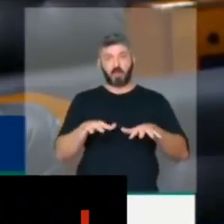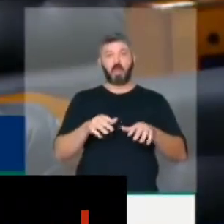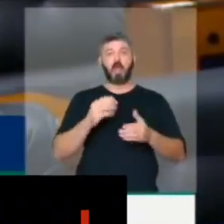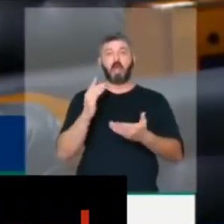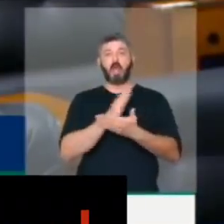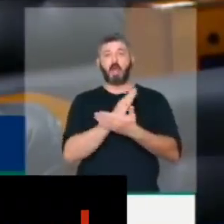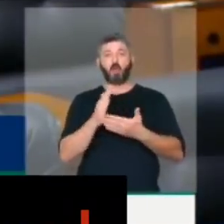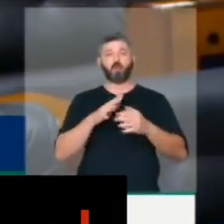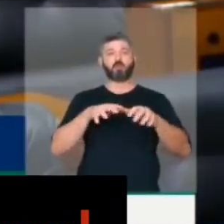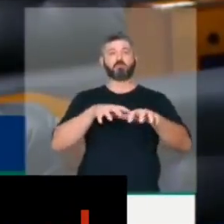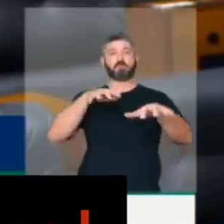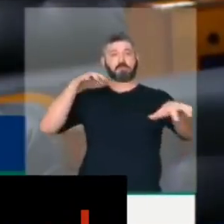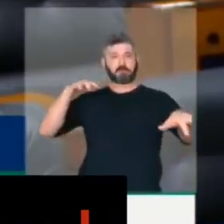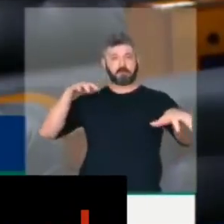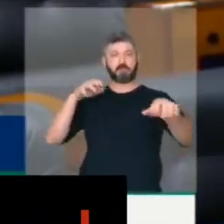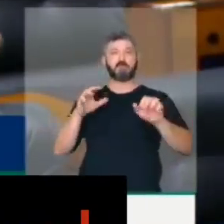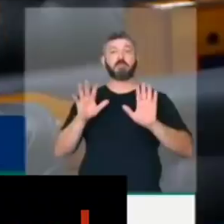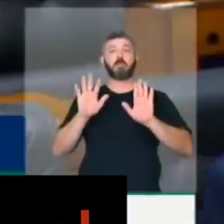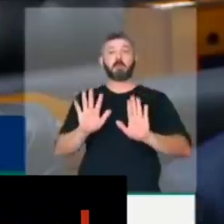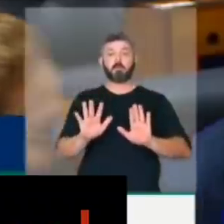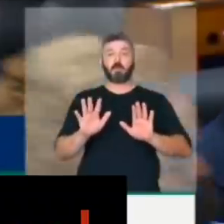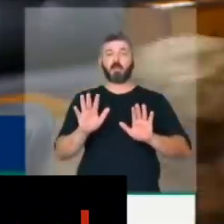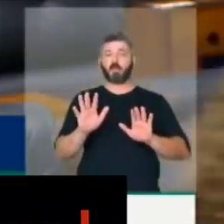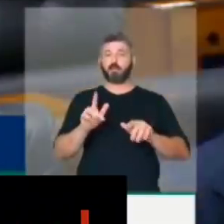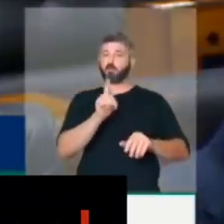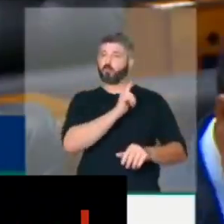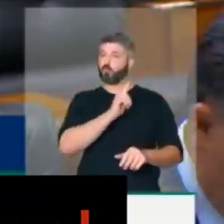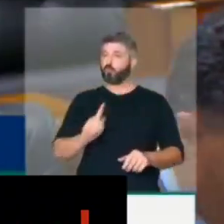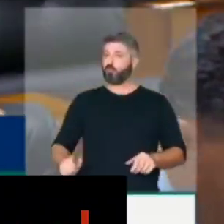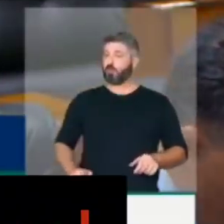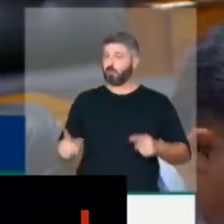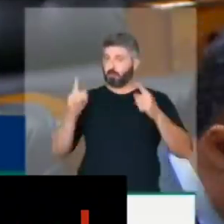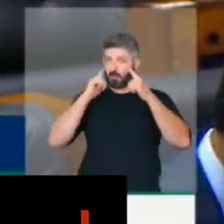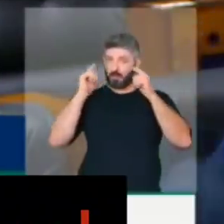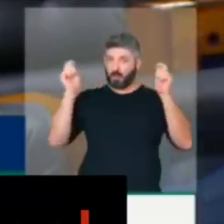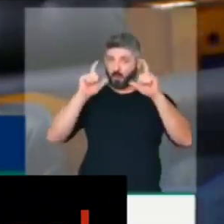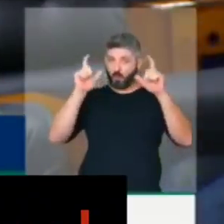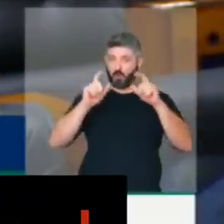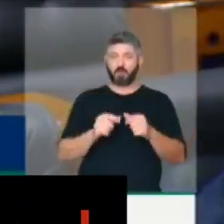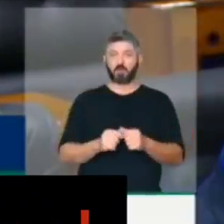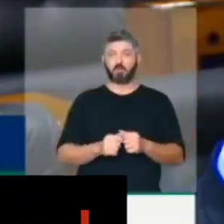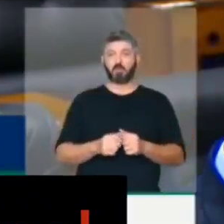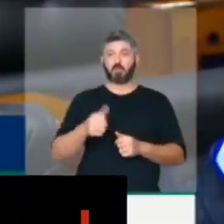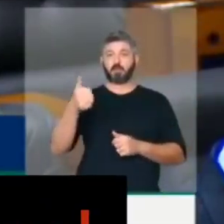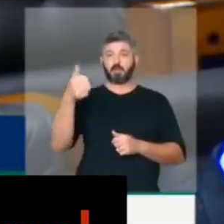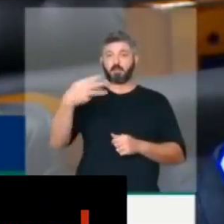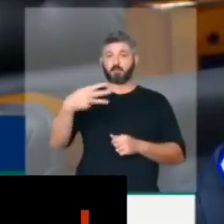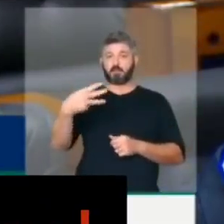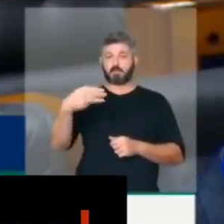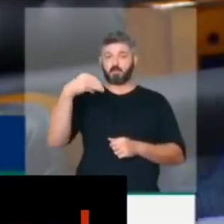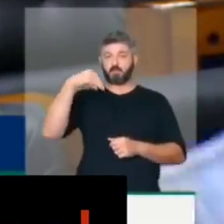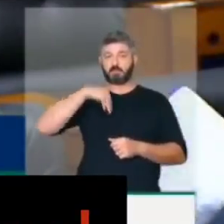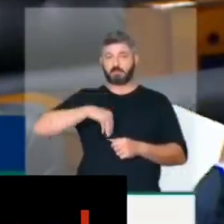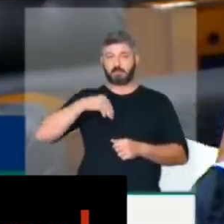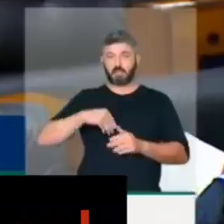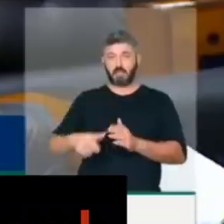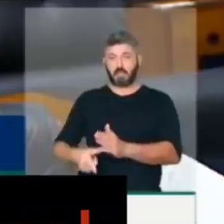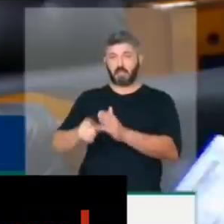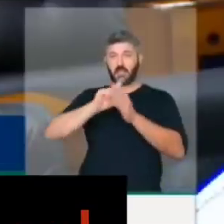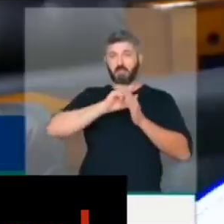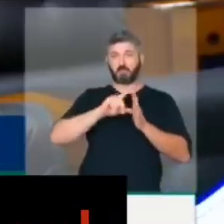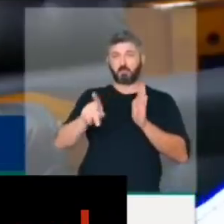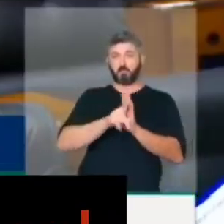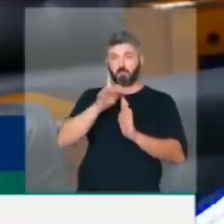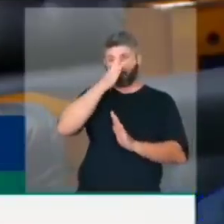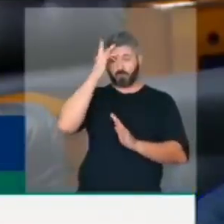de forma remota. Eu peço a atenção do governo para a questão da antecipação do 13º salário do